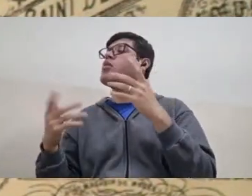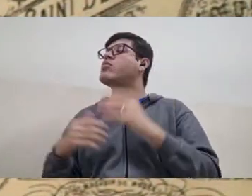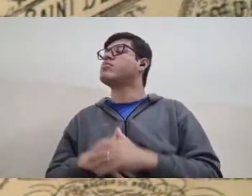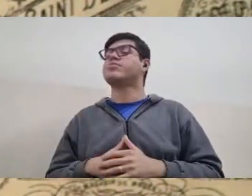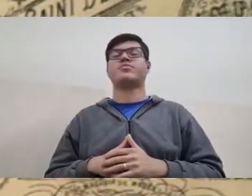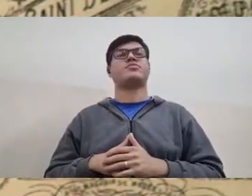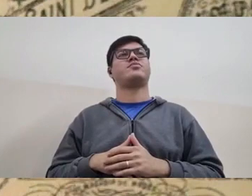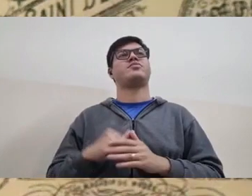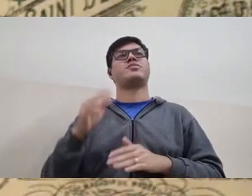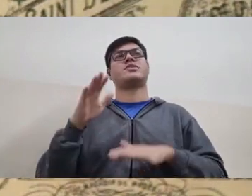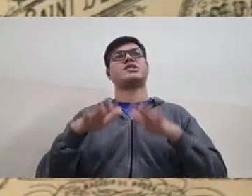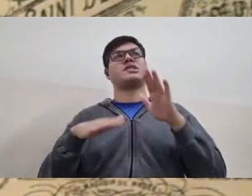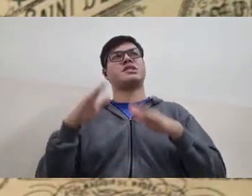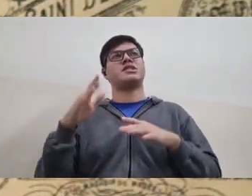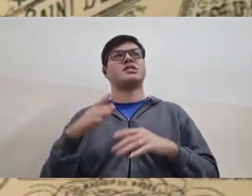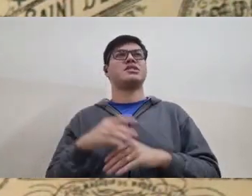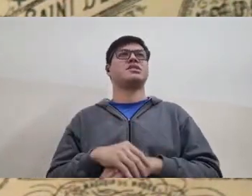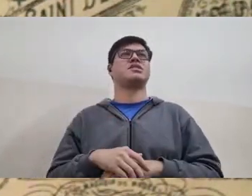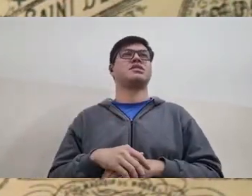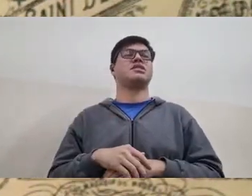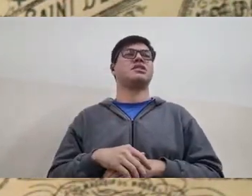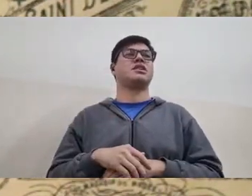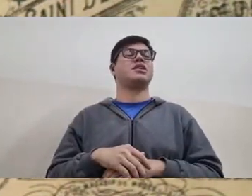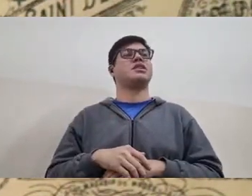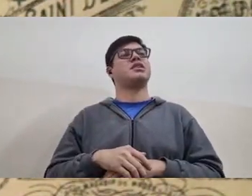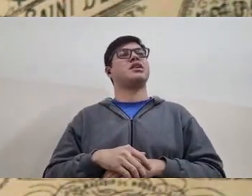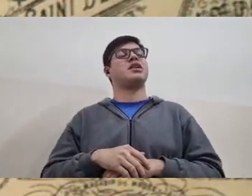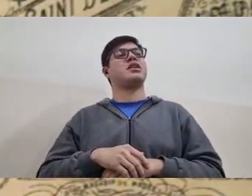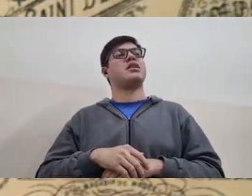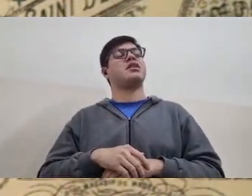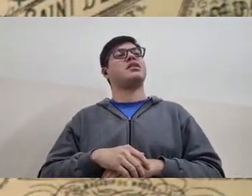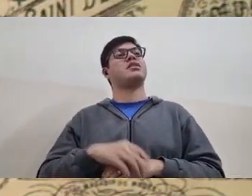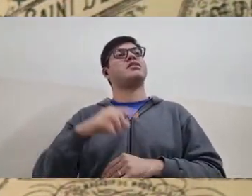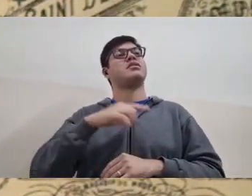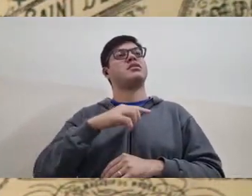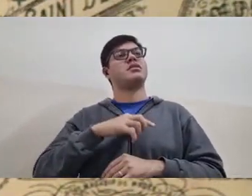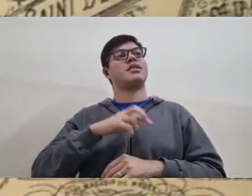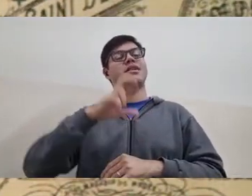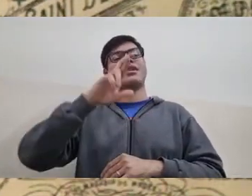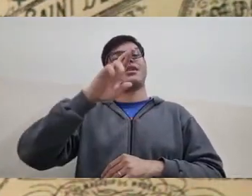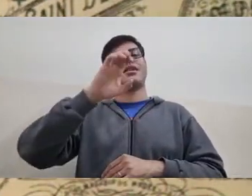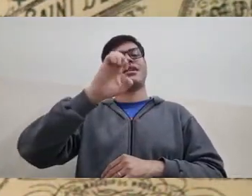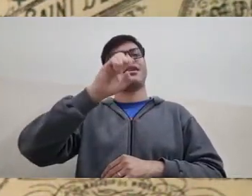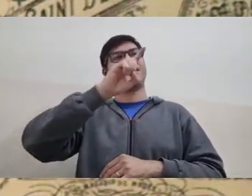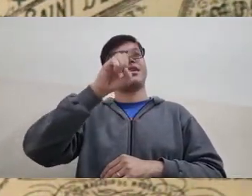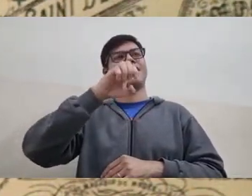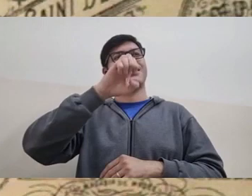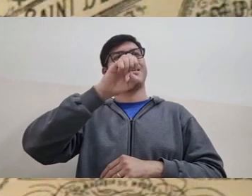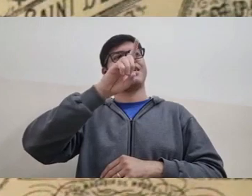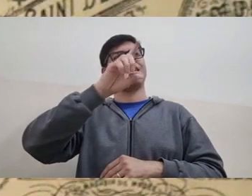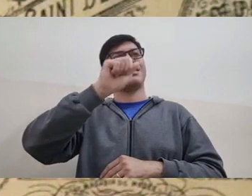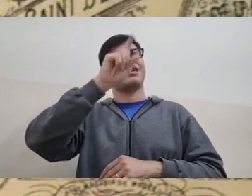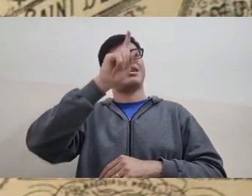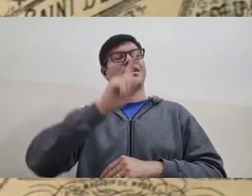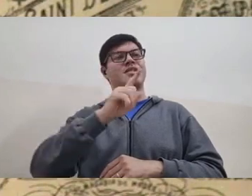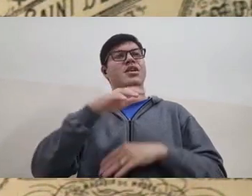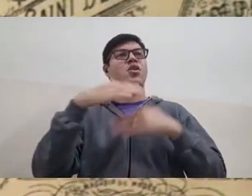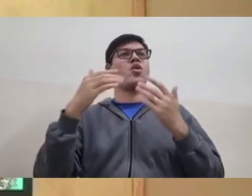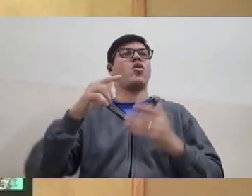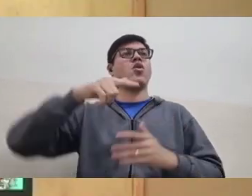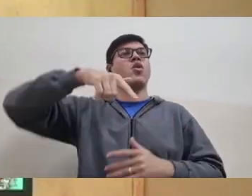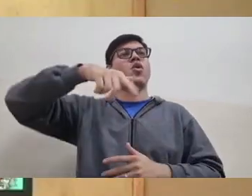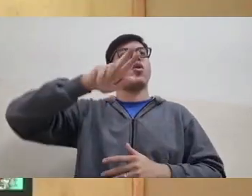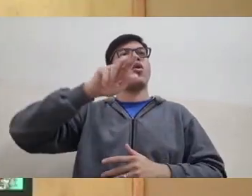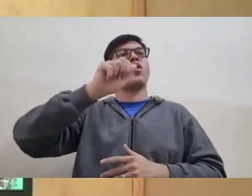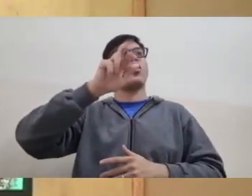uma muda de pequeno a médio porte, um resedar, uma quaresmeira, acho que fica bem bonito para... Qual que é o resedar que eu não conheço de ver a